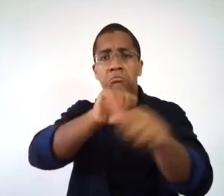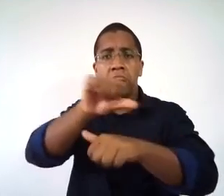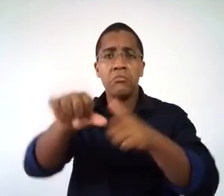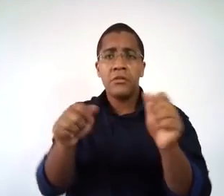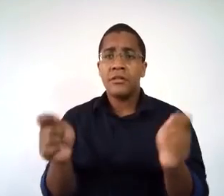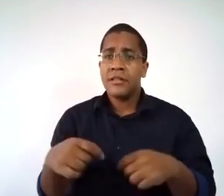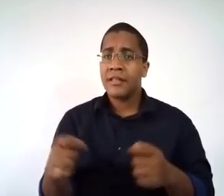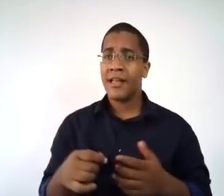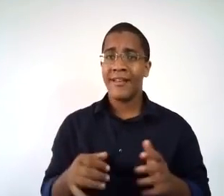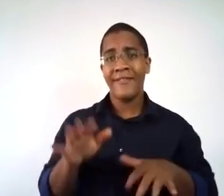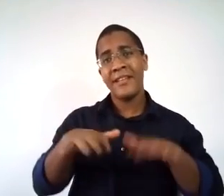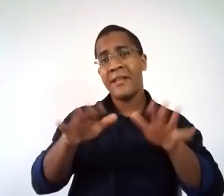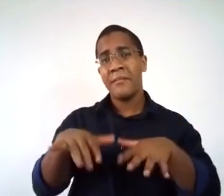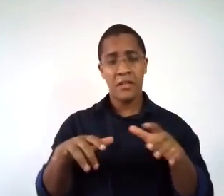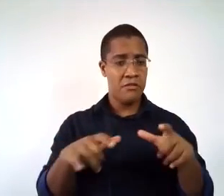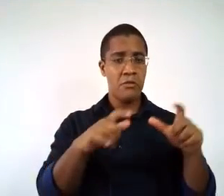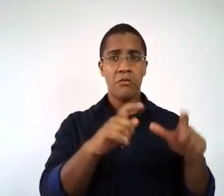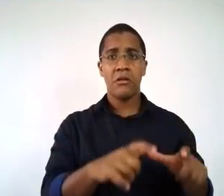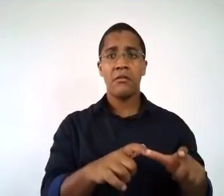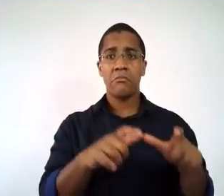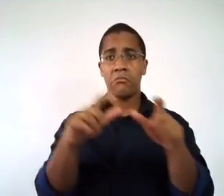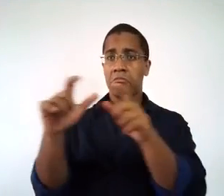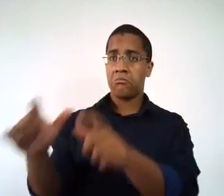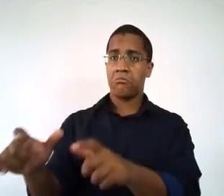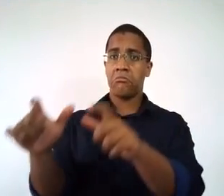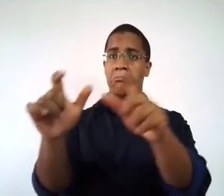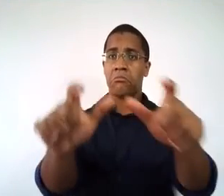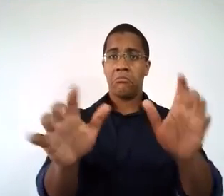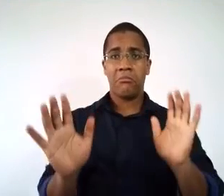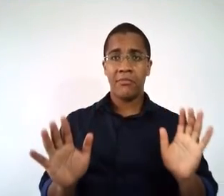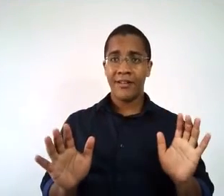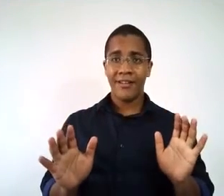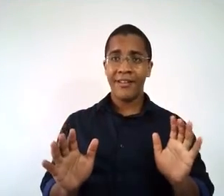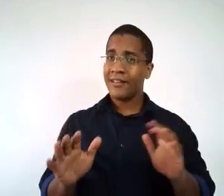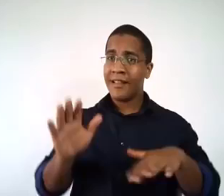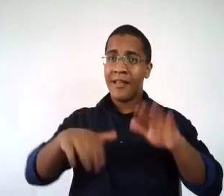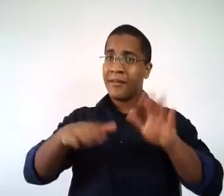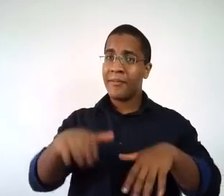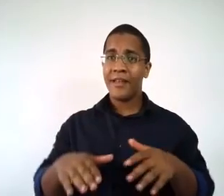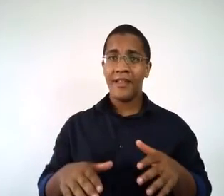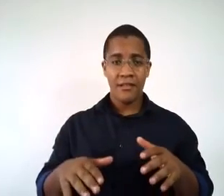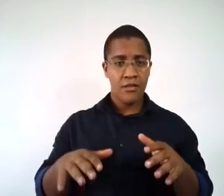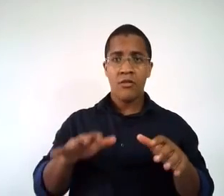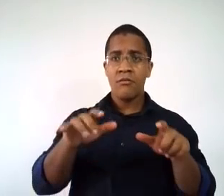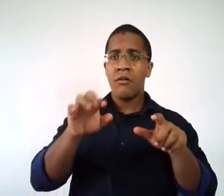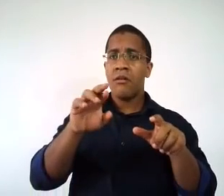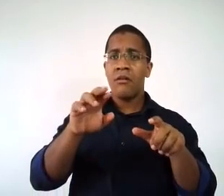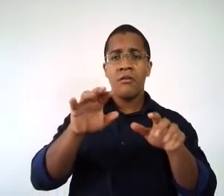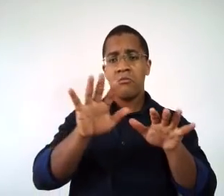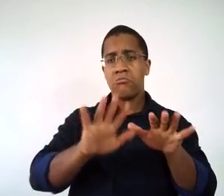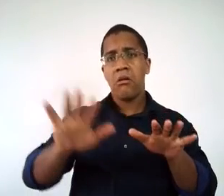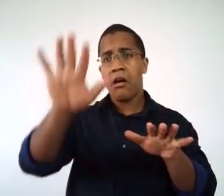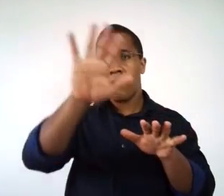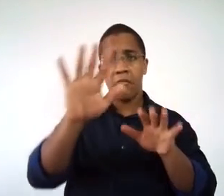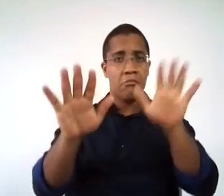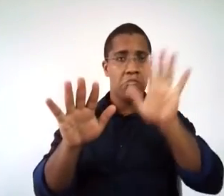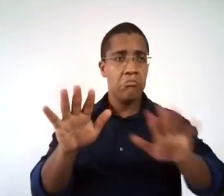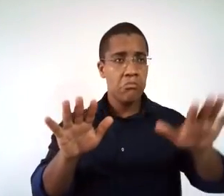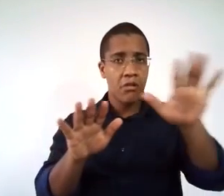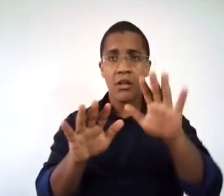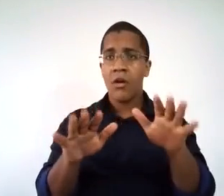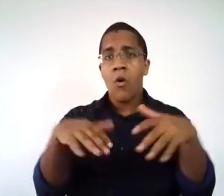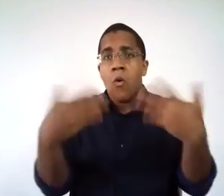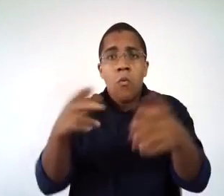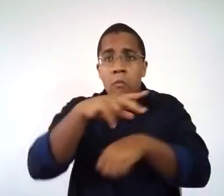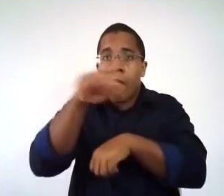podem eventualmente modificar de um lugar para o outro, de uma comunidade para outra, de uma região para outra